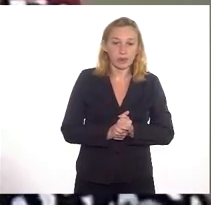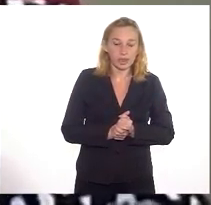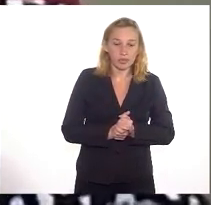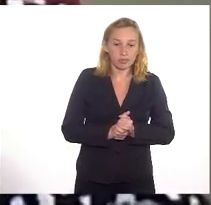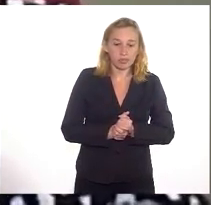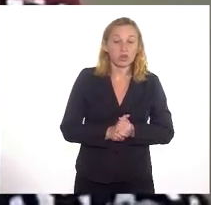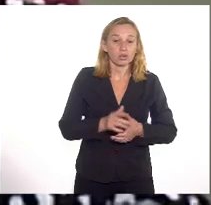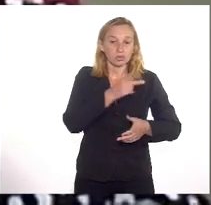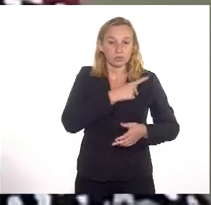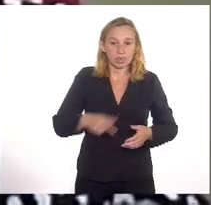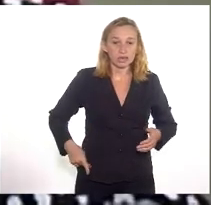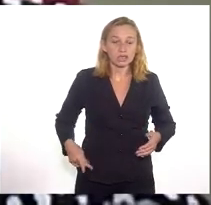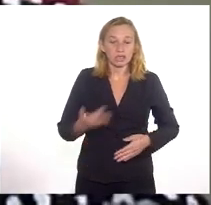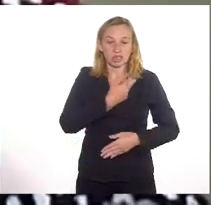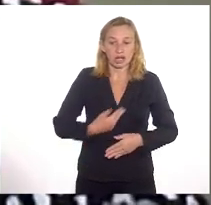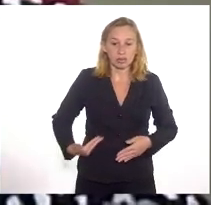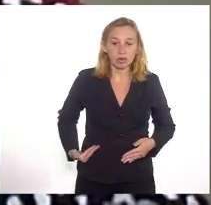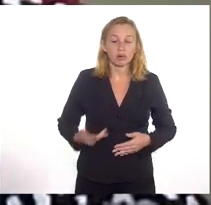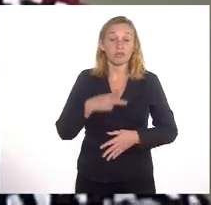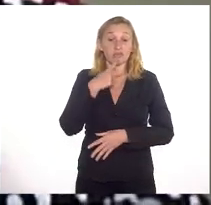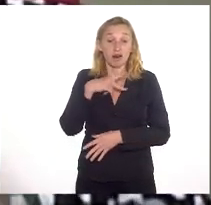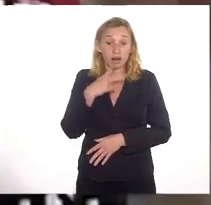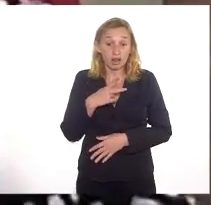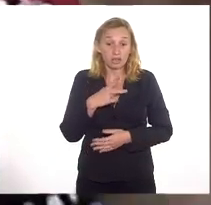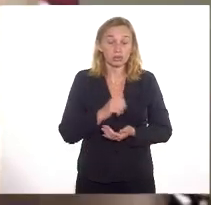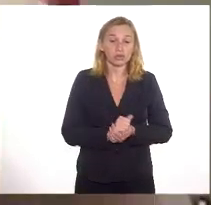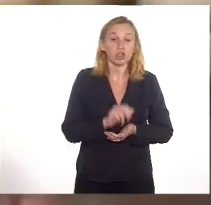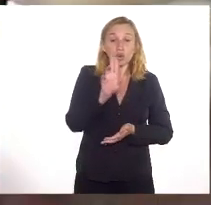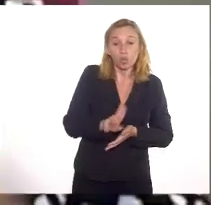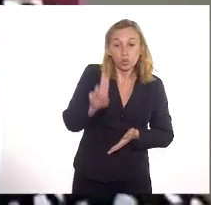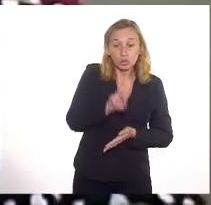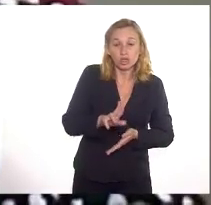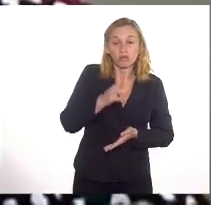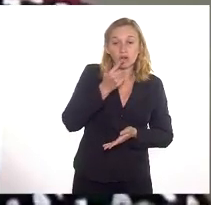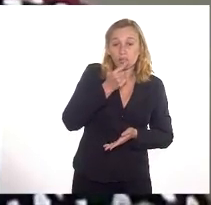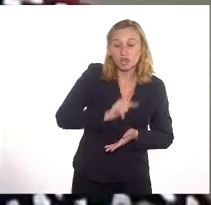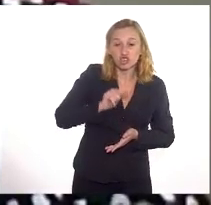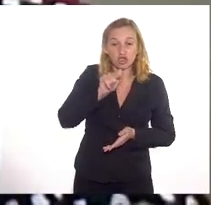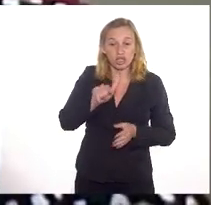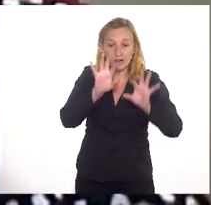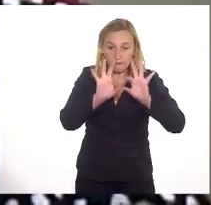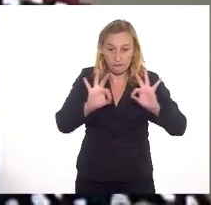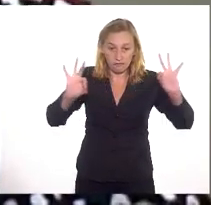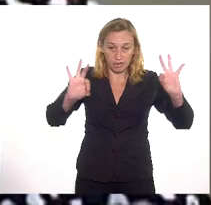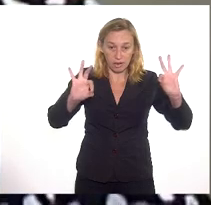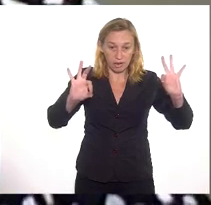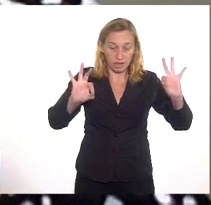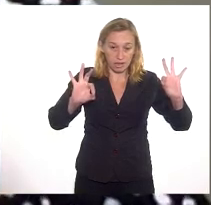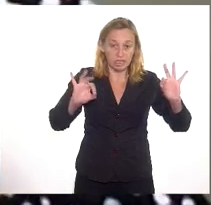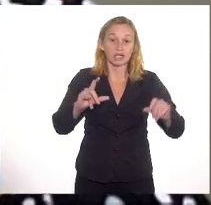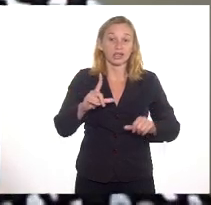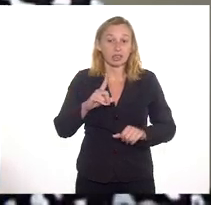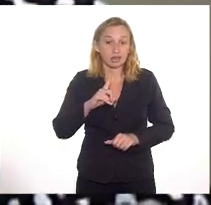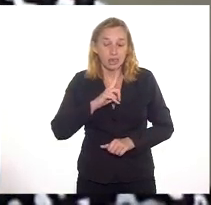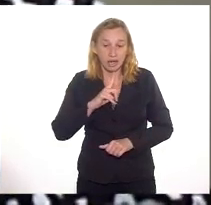do presidente da República, dizendo que, usando, vou repetir aqui a frase, ainda